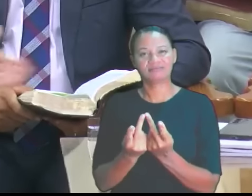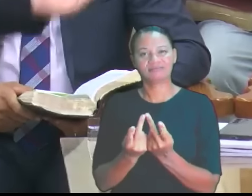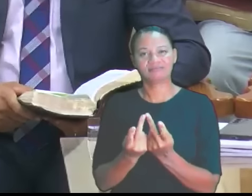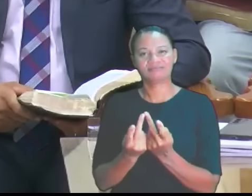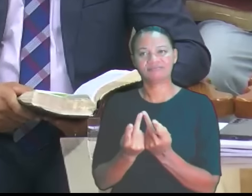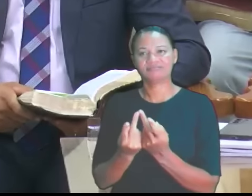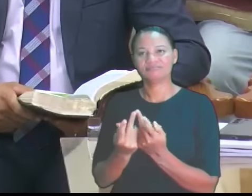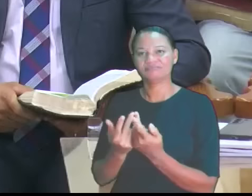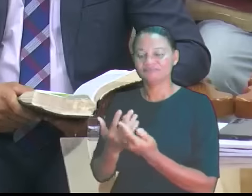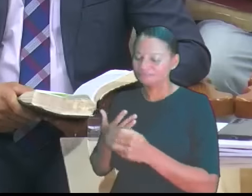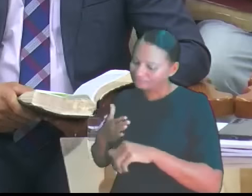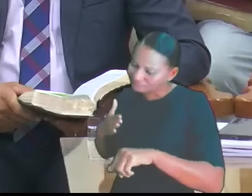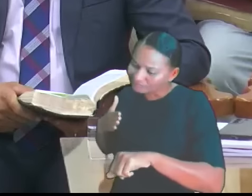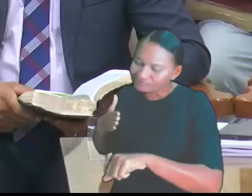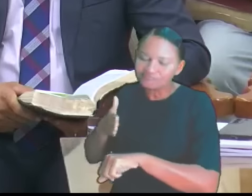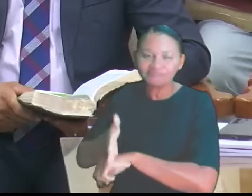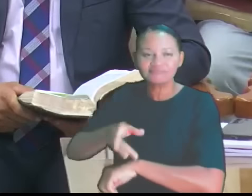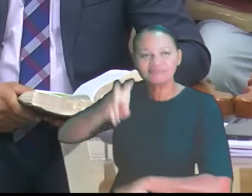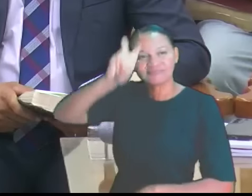Entraram no Egito, irmão.